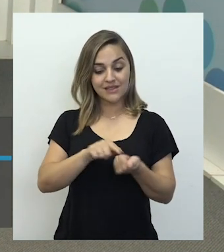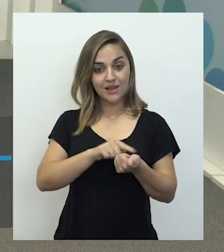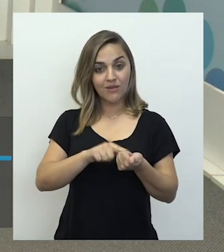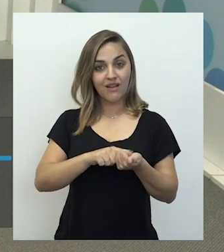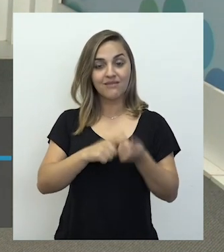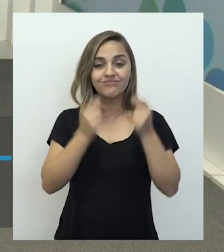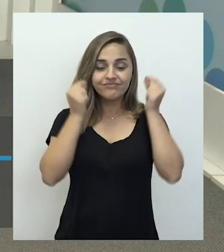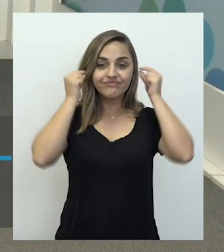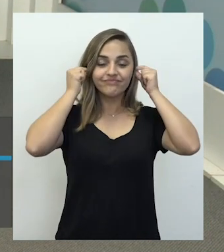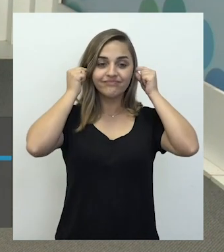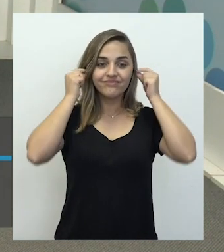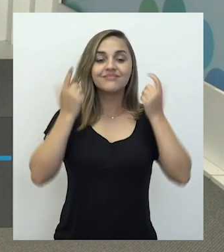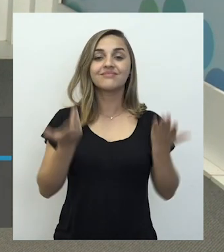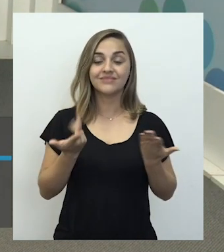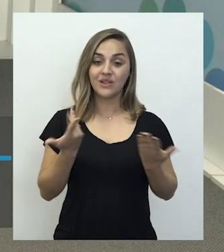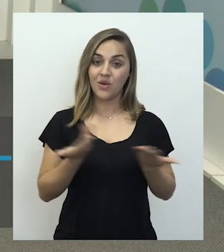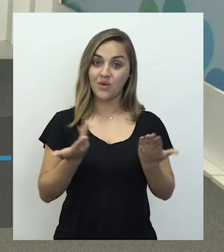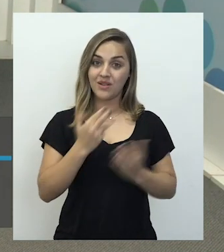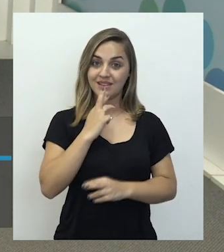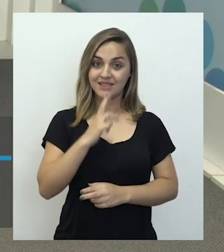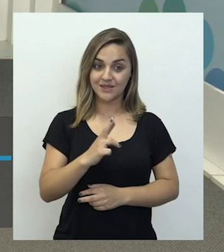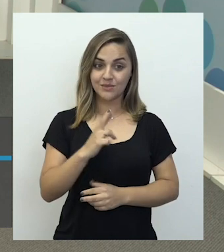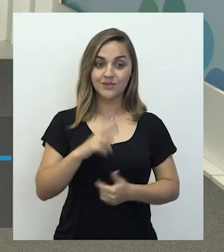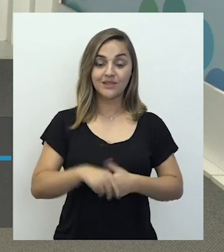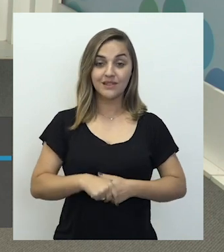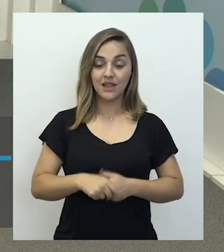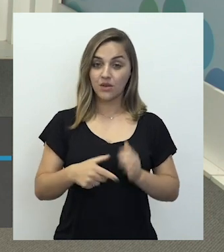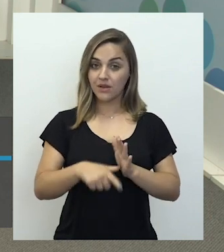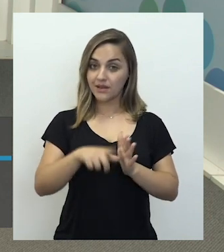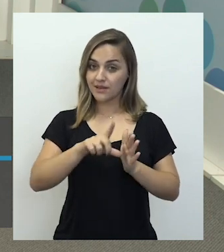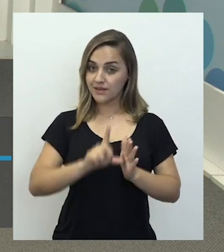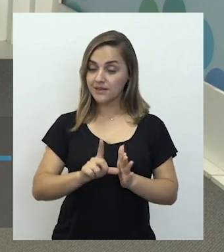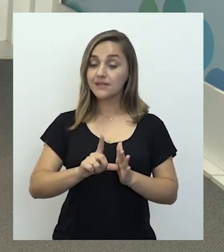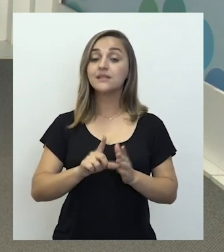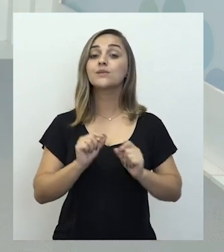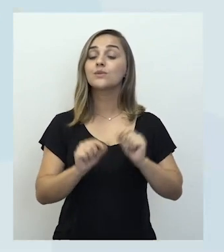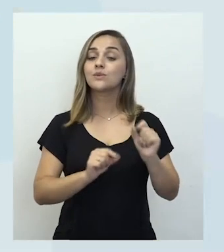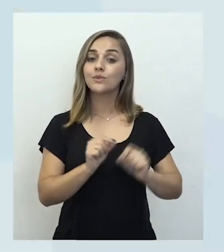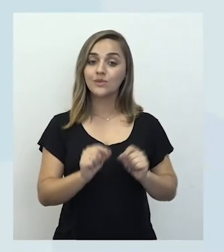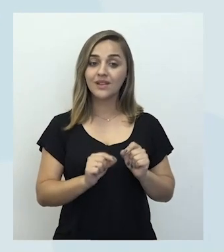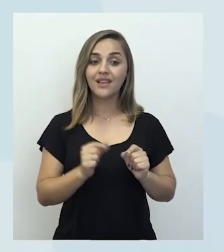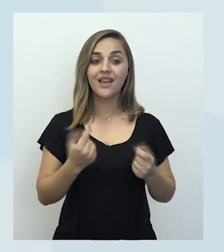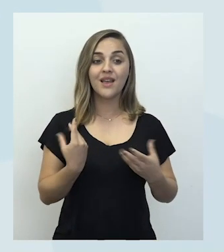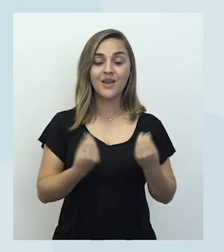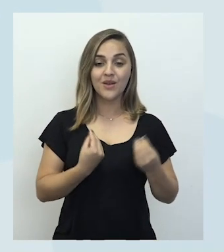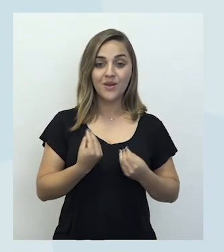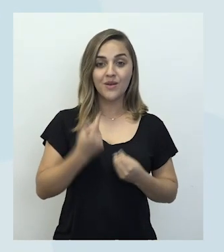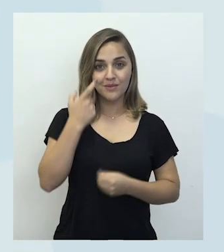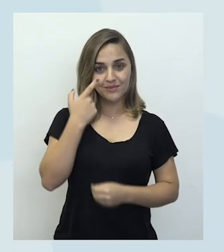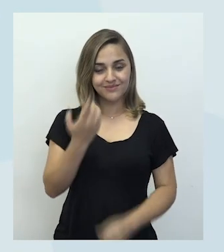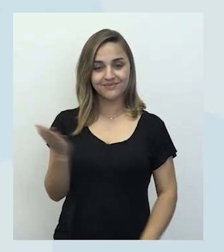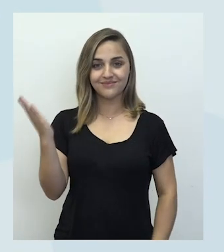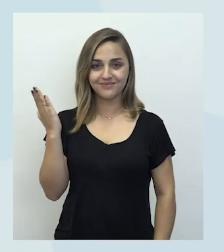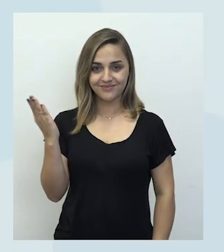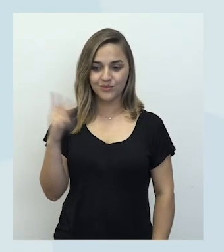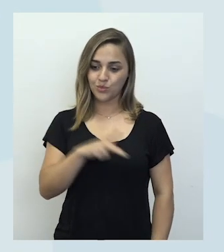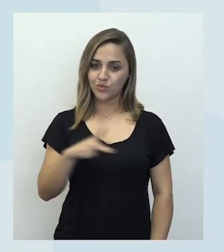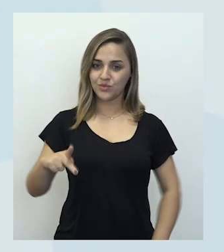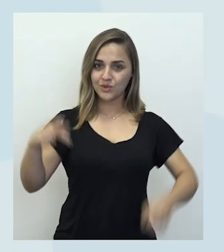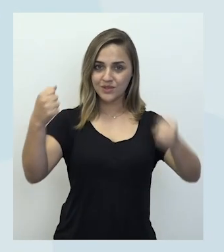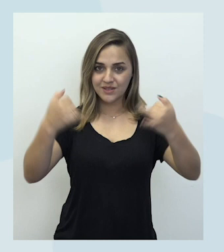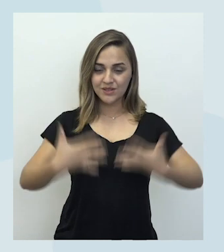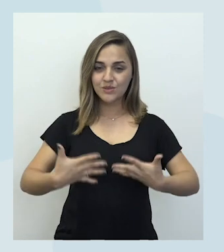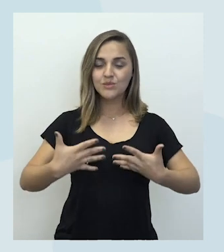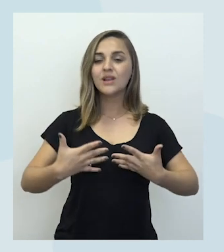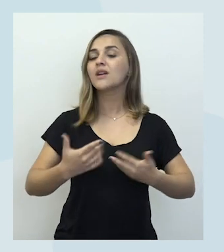aqui respondendo. Vamos ver se eu volto um pouquinho, ó. Tem aqui, ó, a forma que vai acontecer, o professor Mauro já acabou de falar, né, ó, por